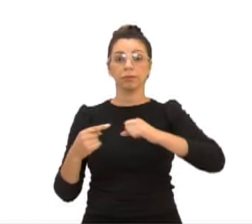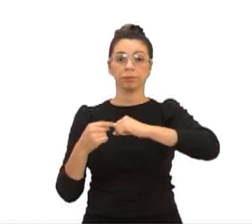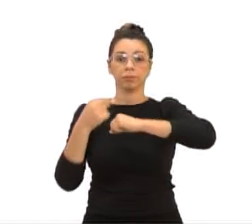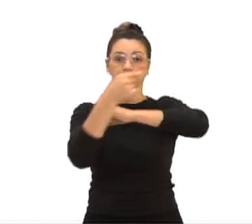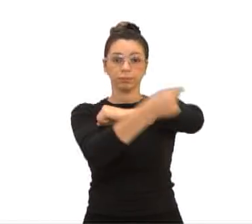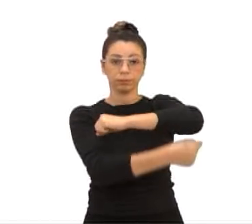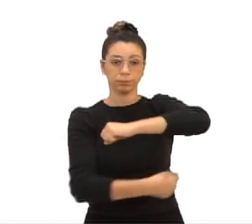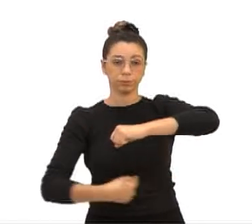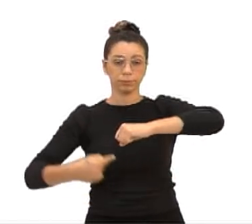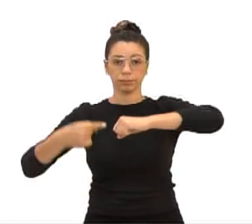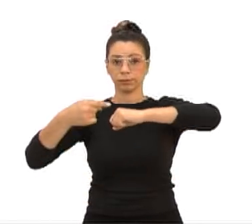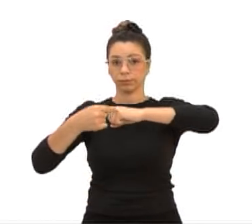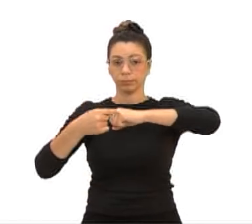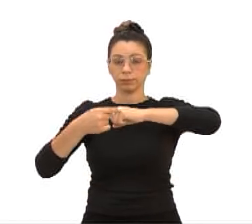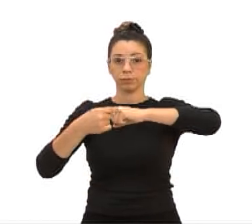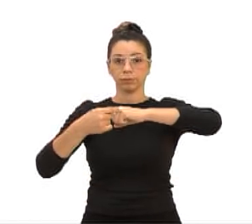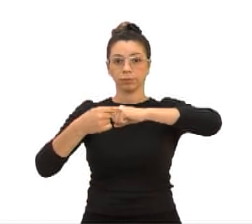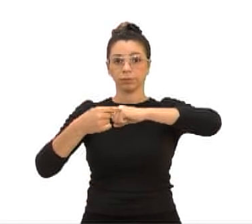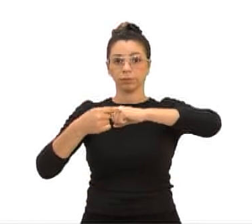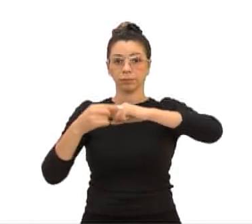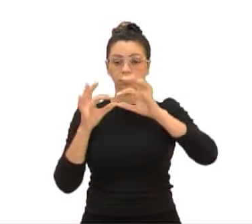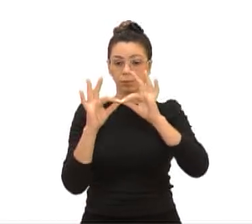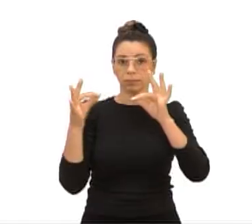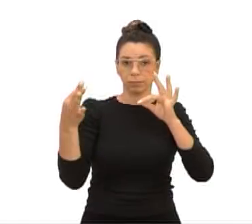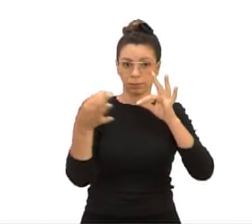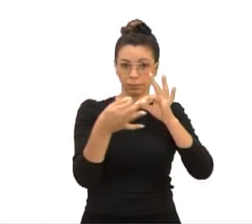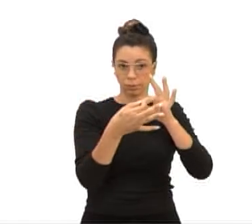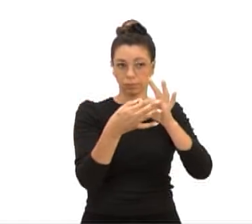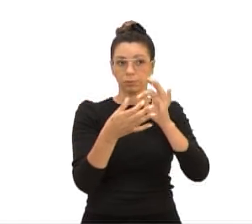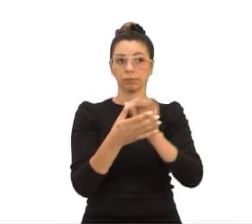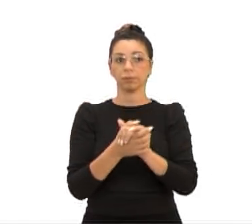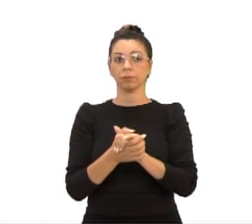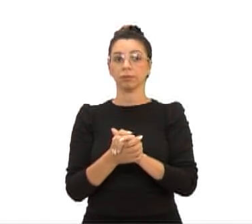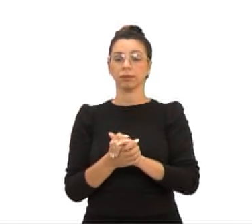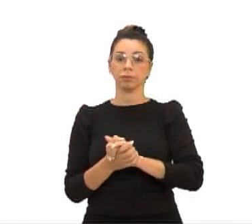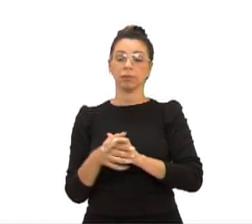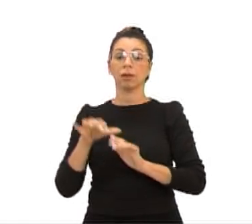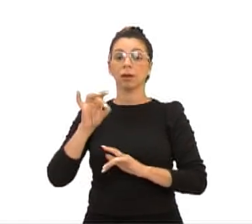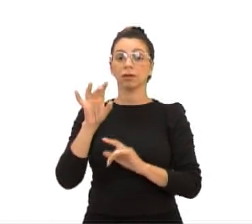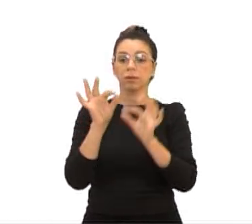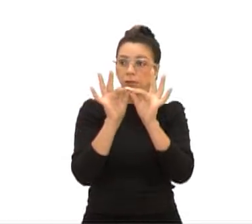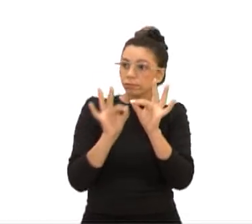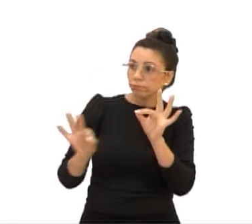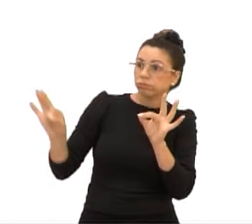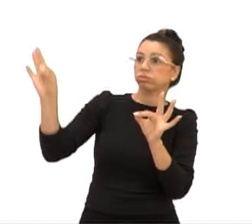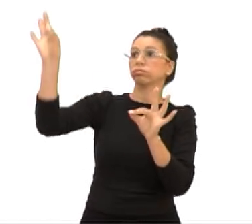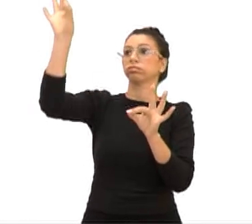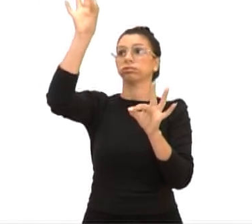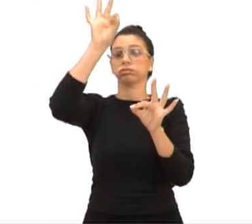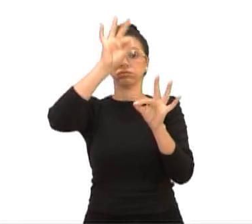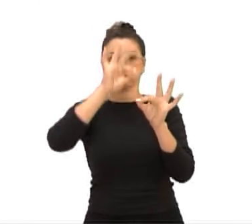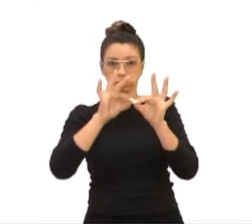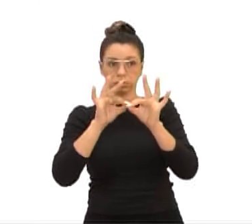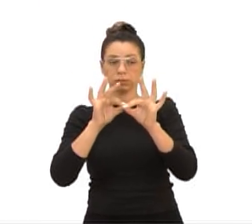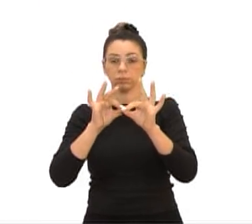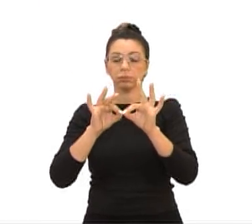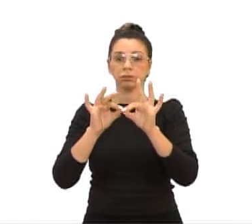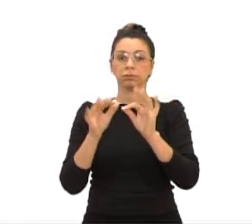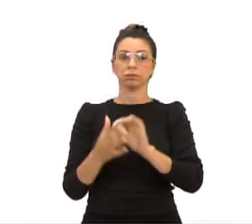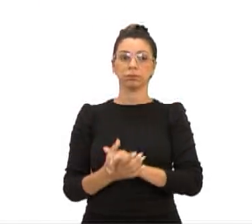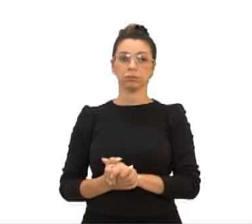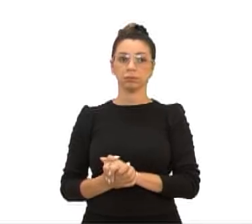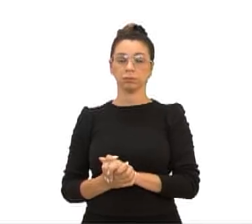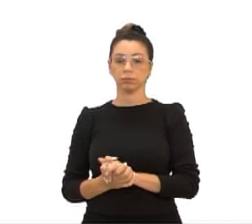circunferência. Lembra a diferença da circunferência e do círculo? A circunferência ela é só um traçado, ok? Olha lá,